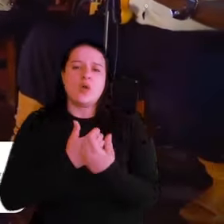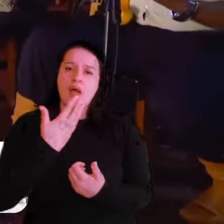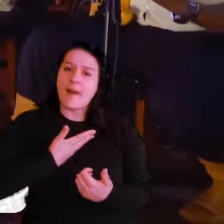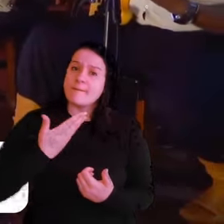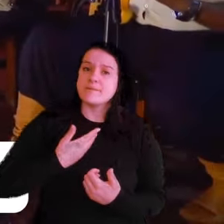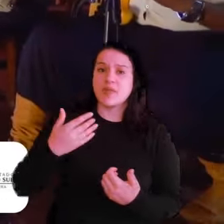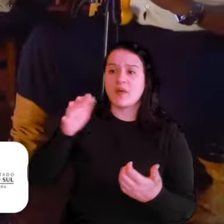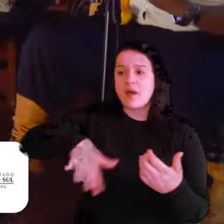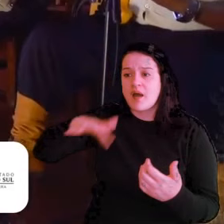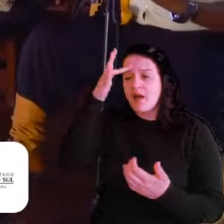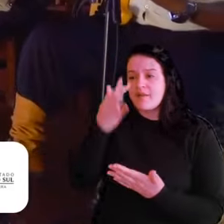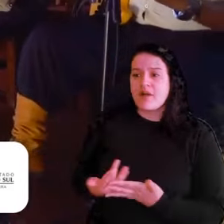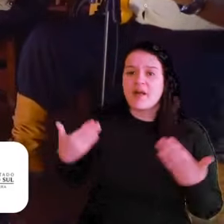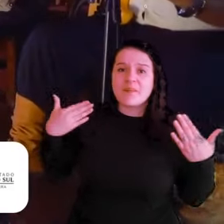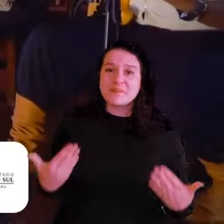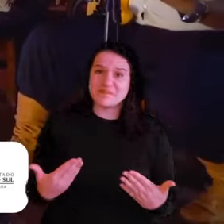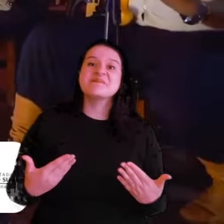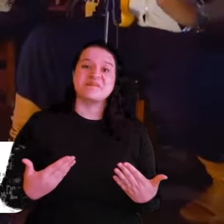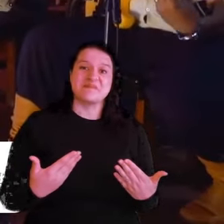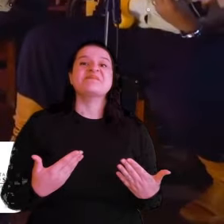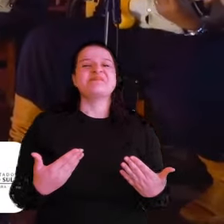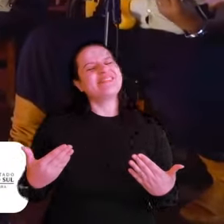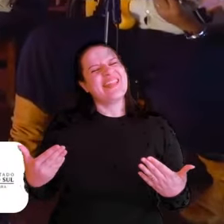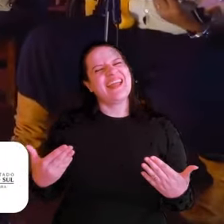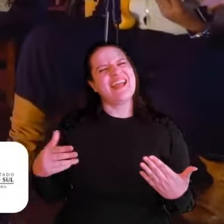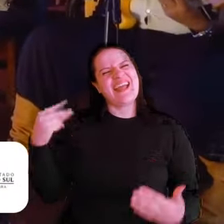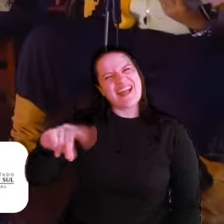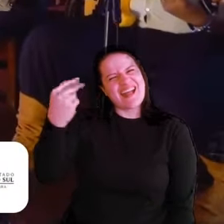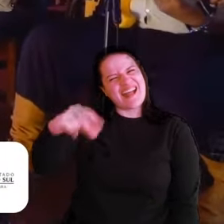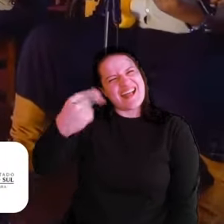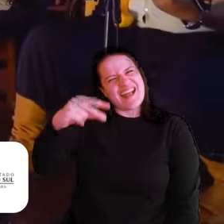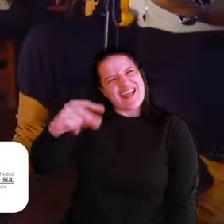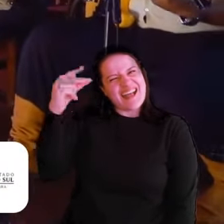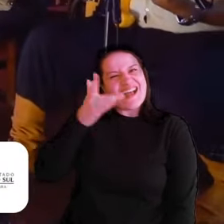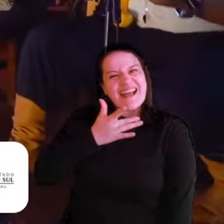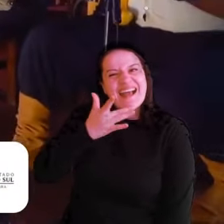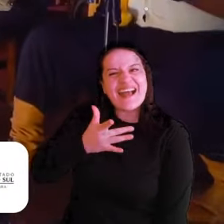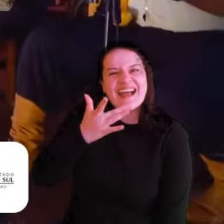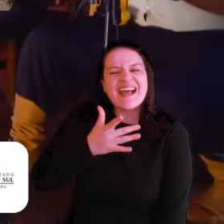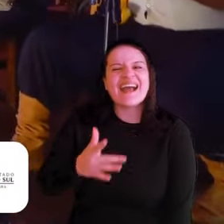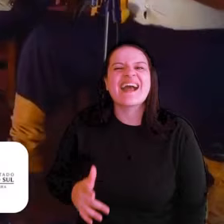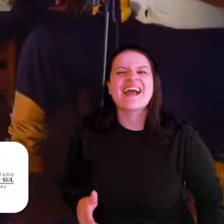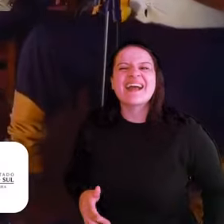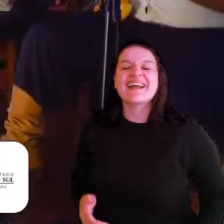com amigos e fãs. Só nos resta dizer pra vocês, meus amigos, ai, ai, de bom!